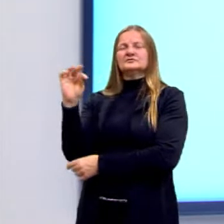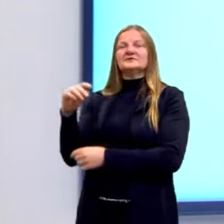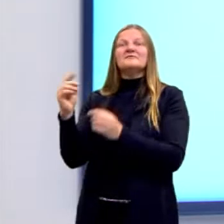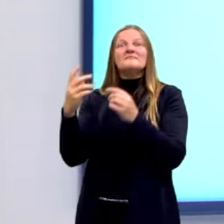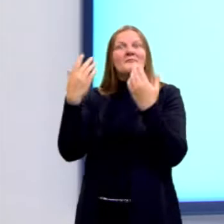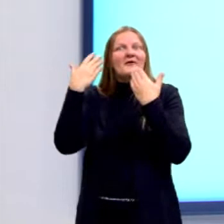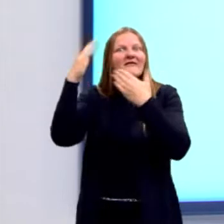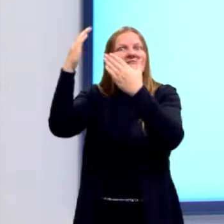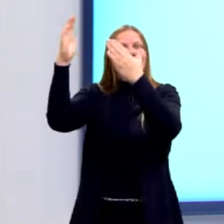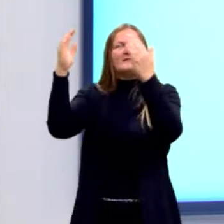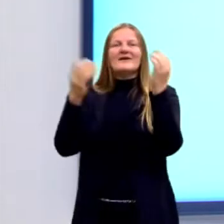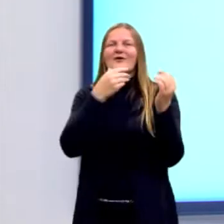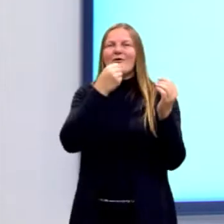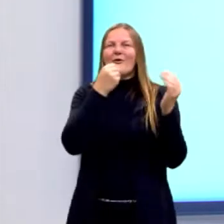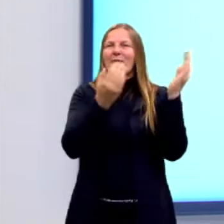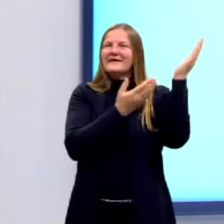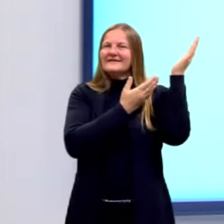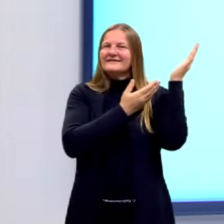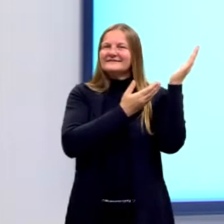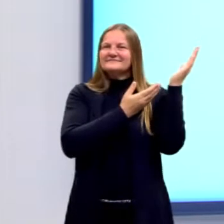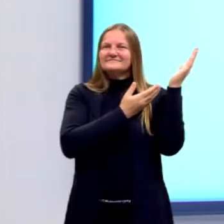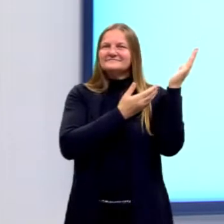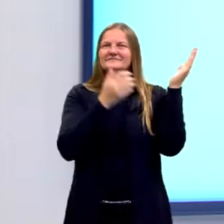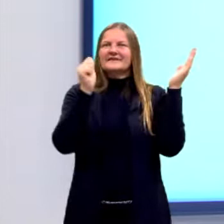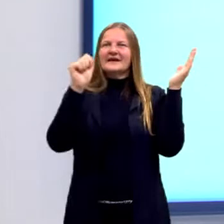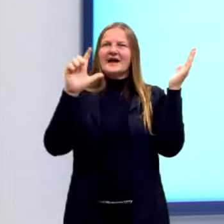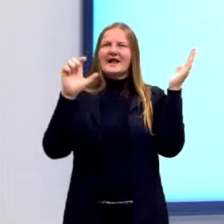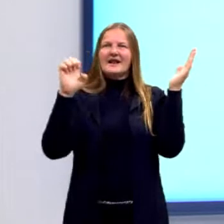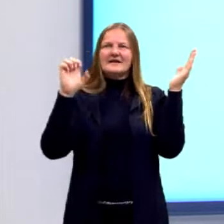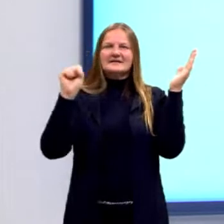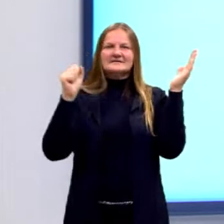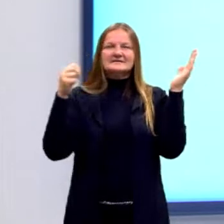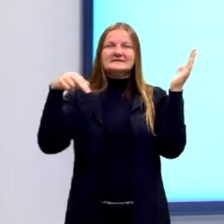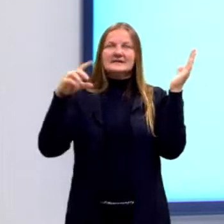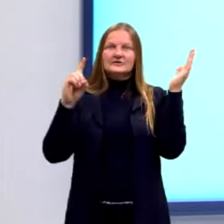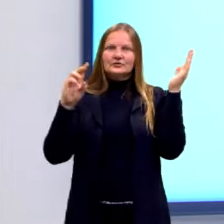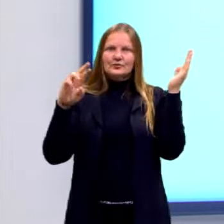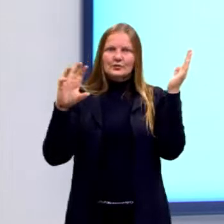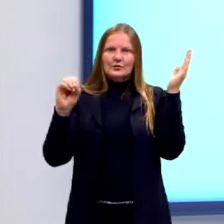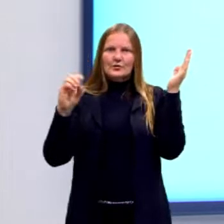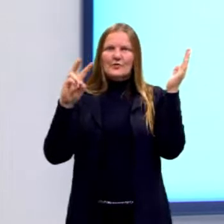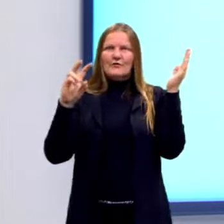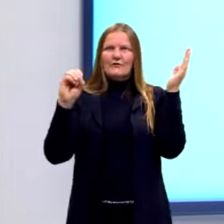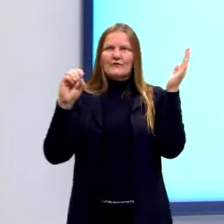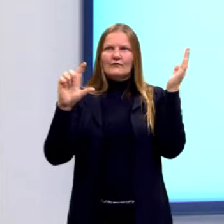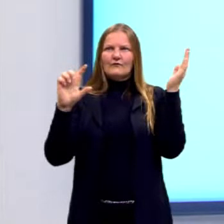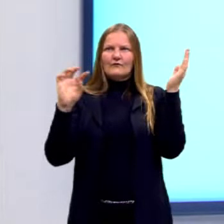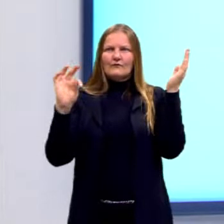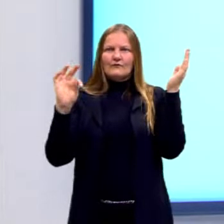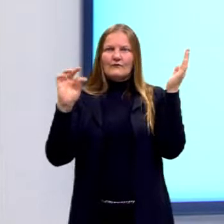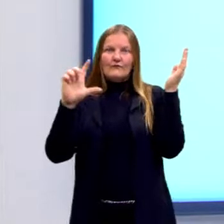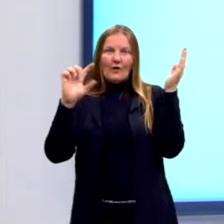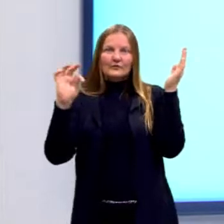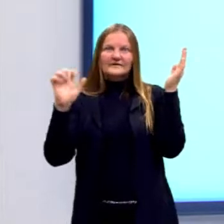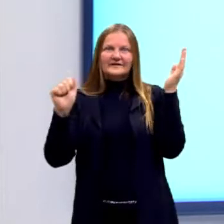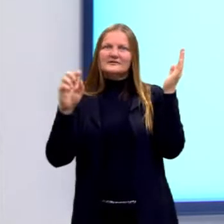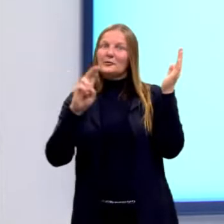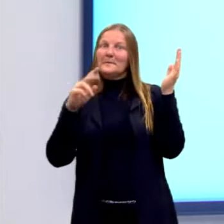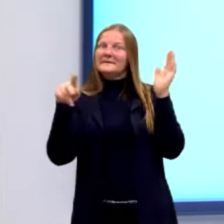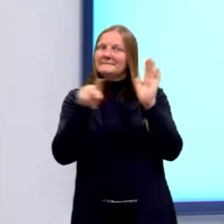Alessandro volta né enquanto ele viveu então de mim a 45 até 1827